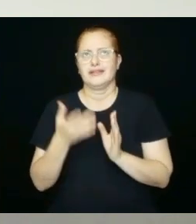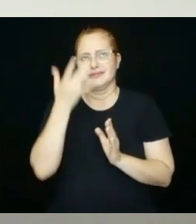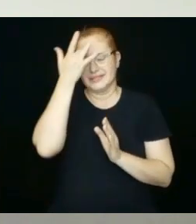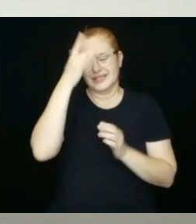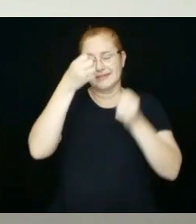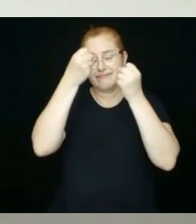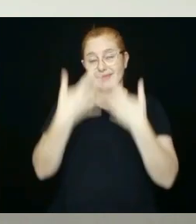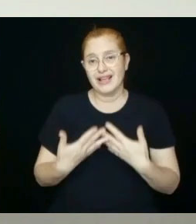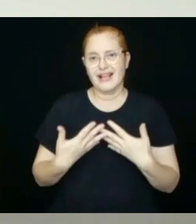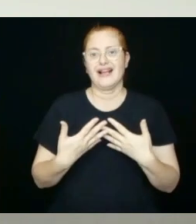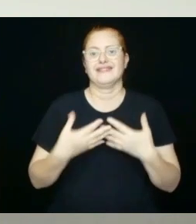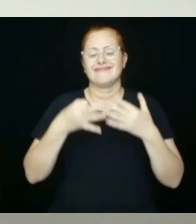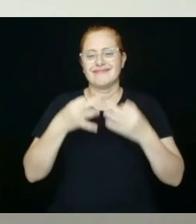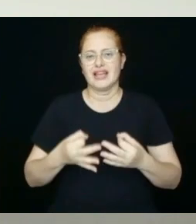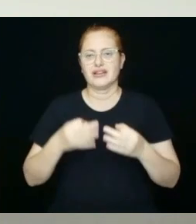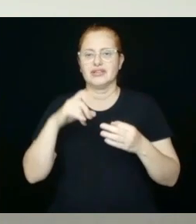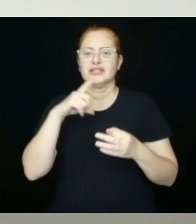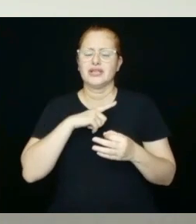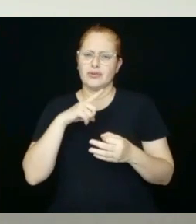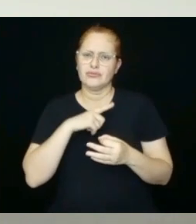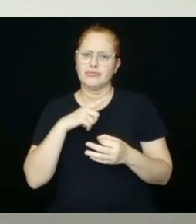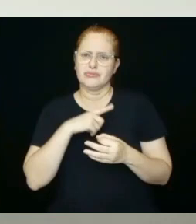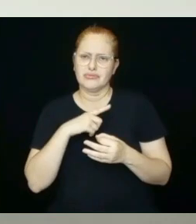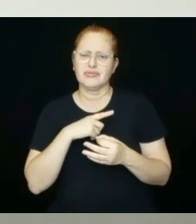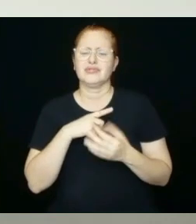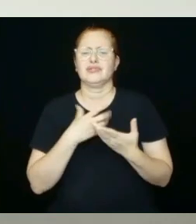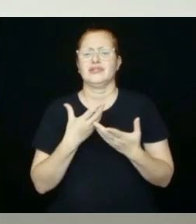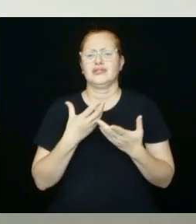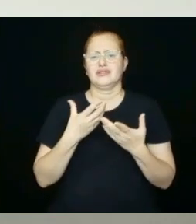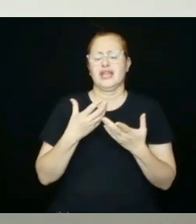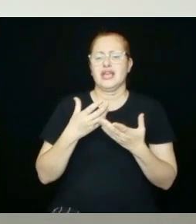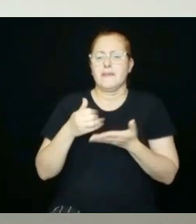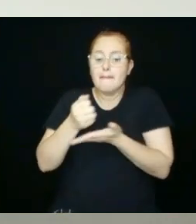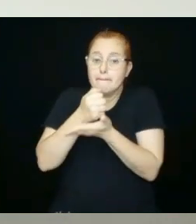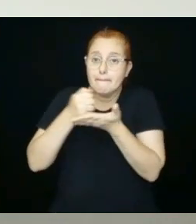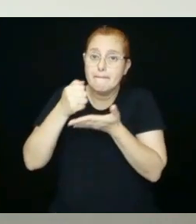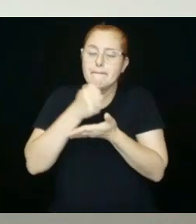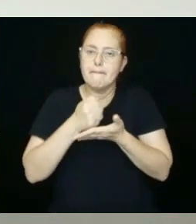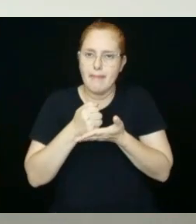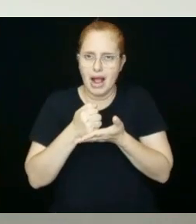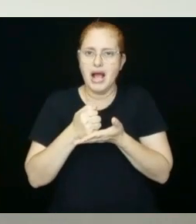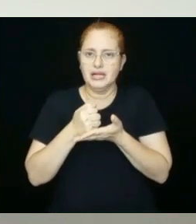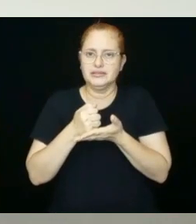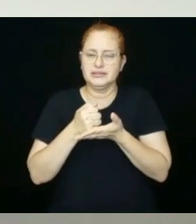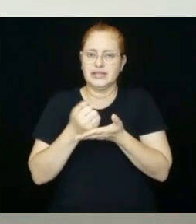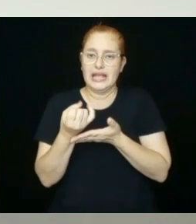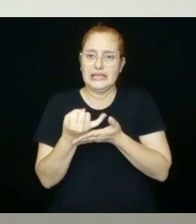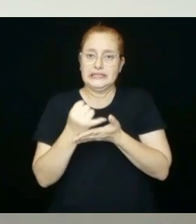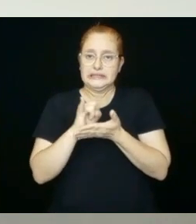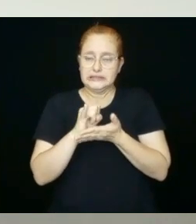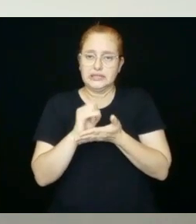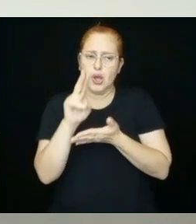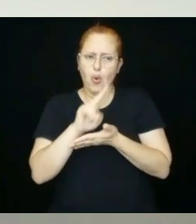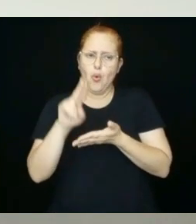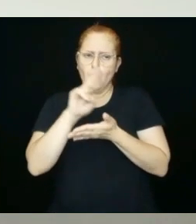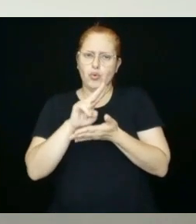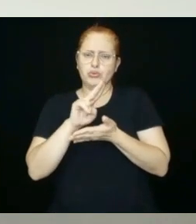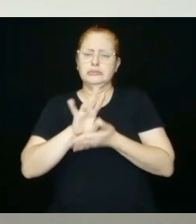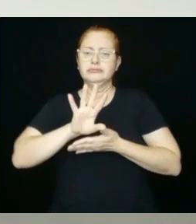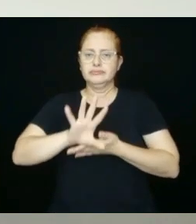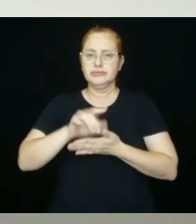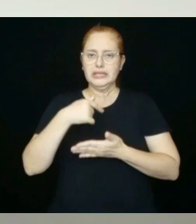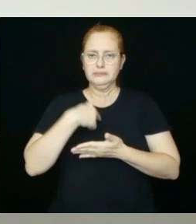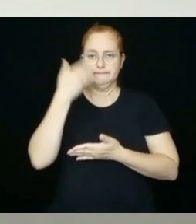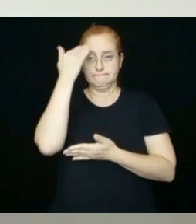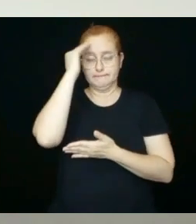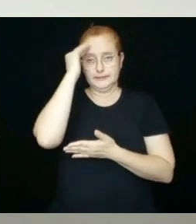explicar bem, mas existe uma lógica interna que ele pode se segurar por ele mesmo do jeito que está, assim. E para eu entender um